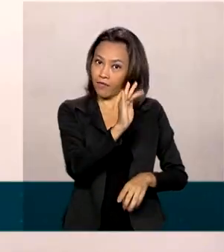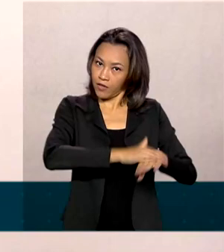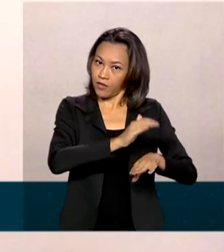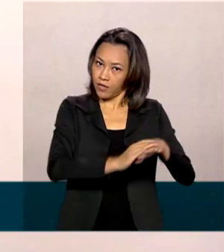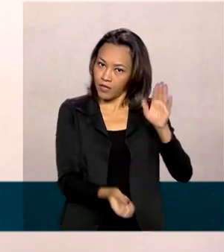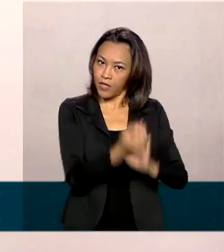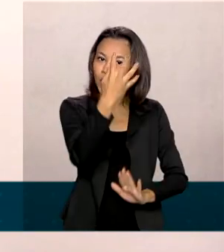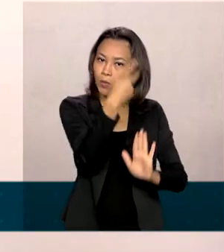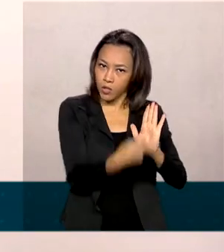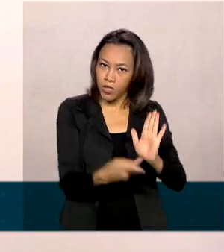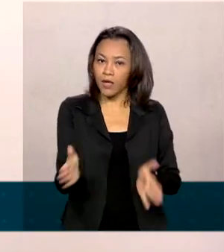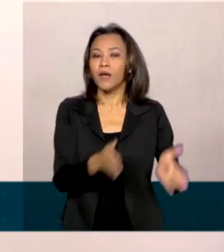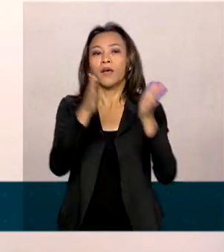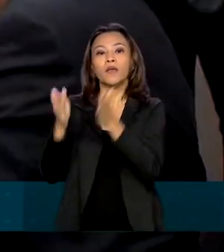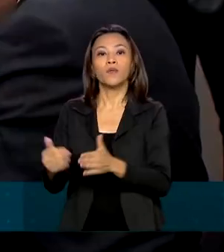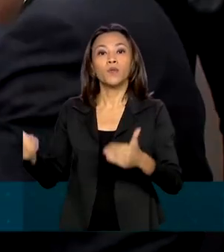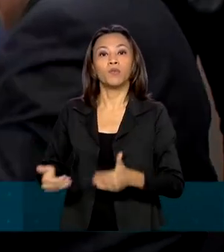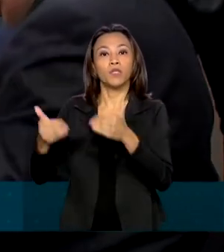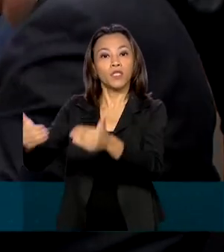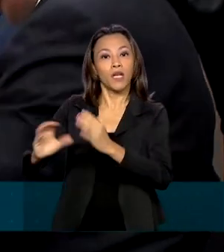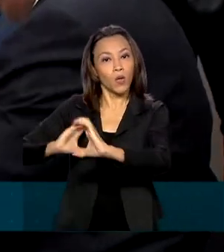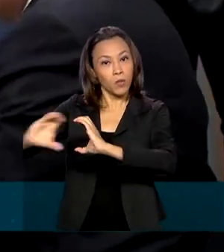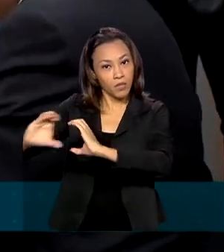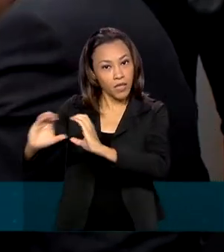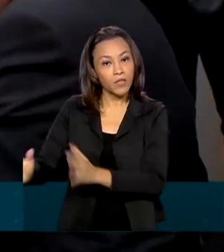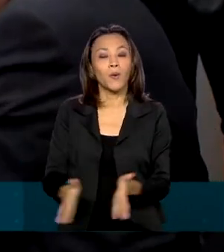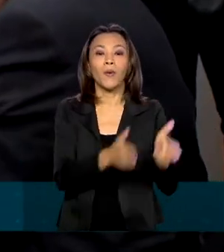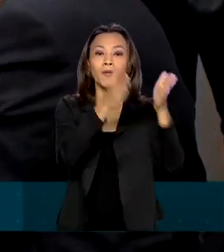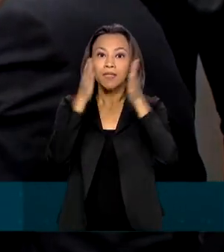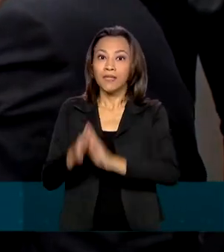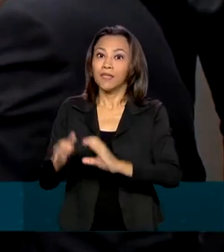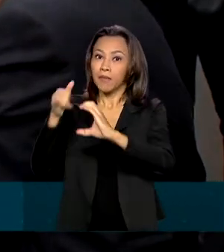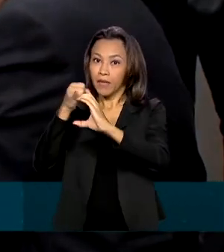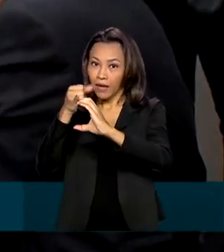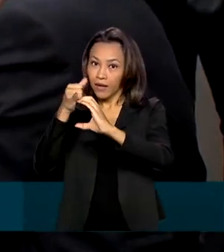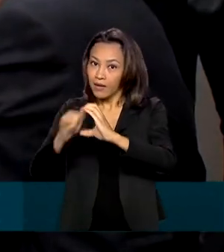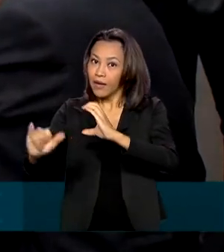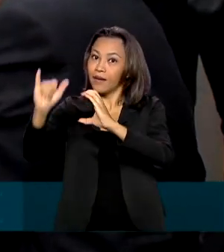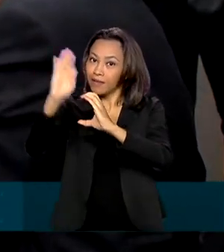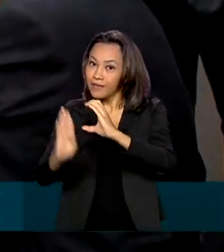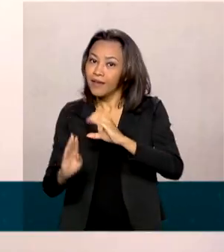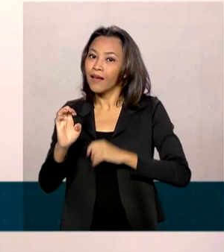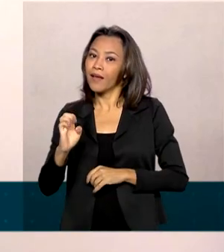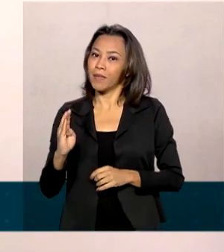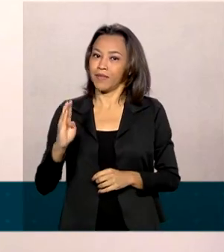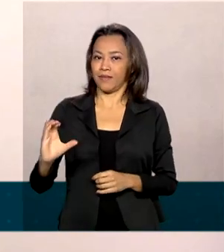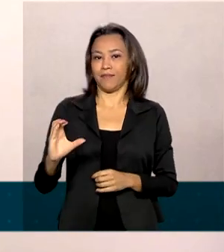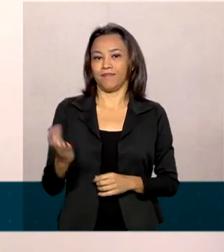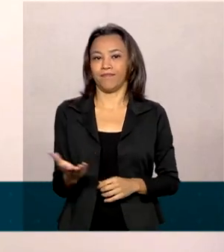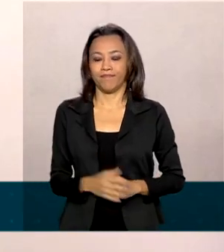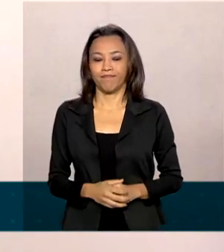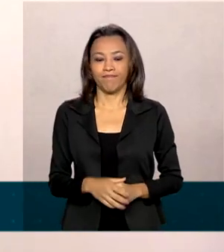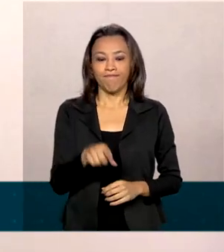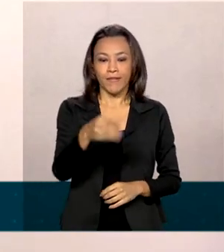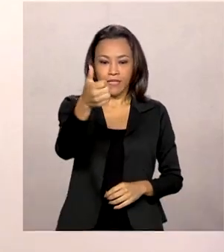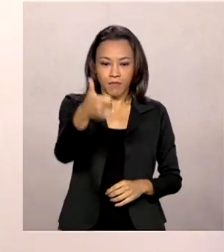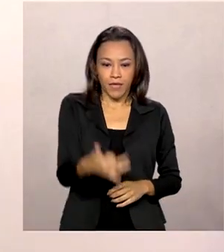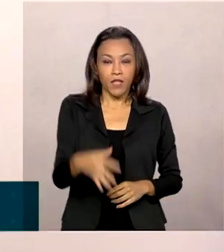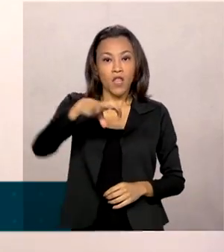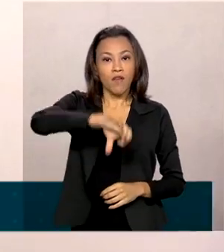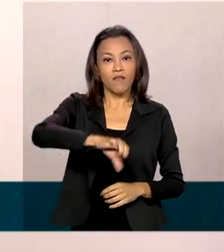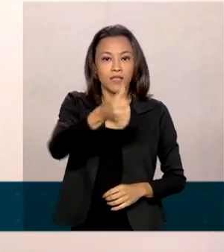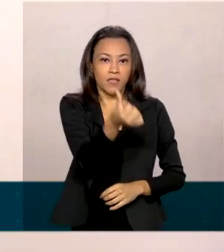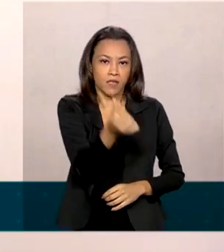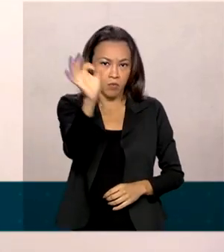o Ministério das Comunicações e a Empresa Brasil de Comunicação, EBC. 96% do